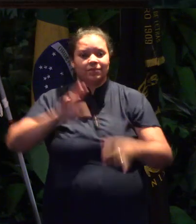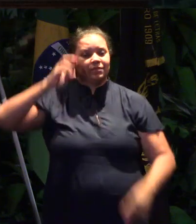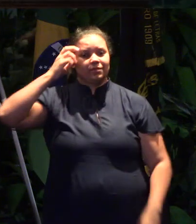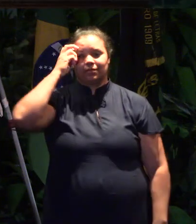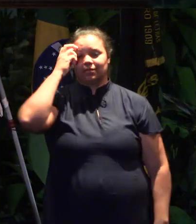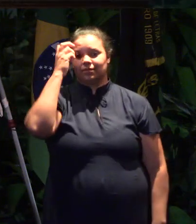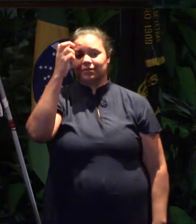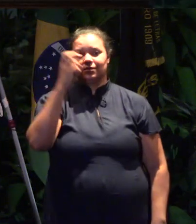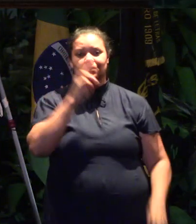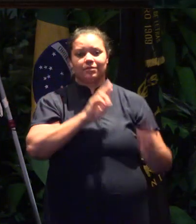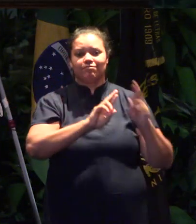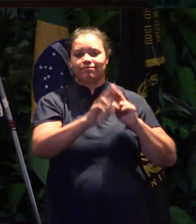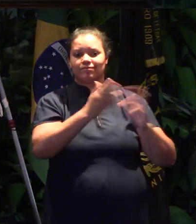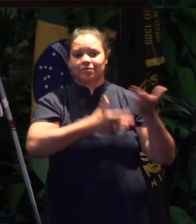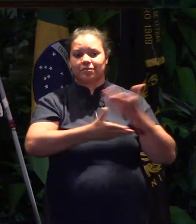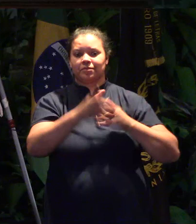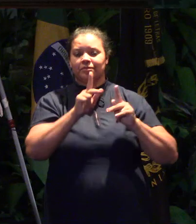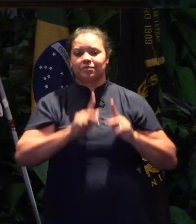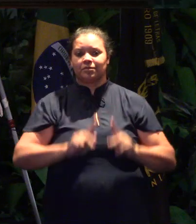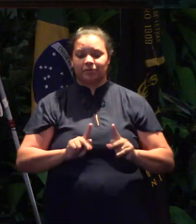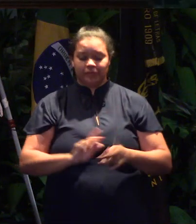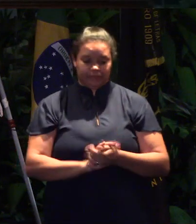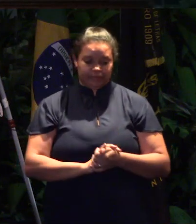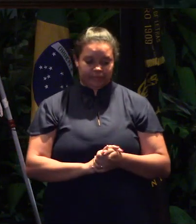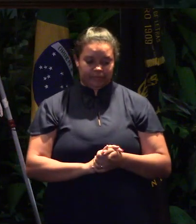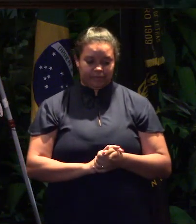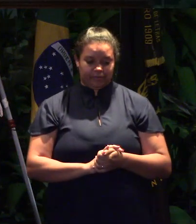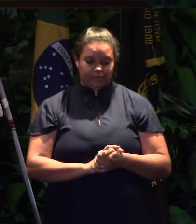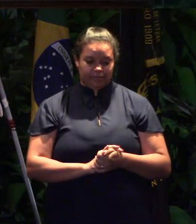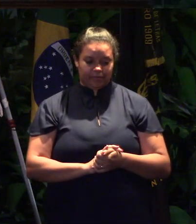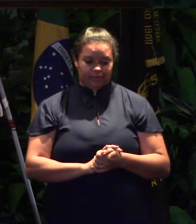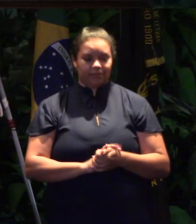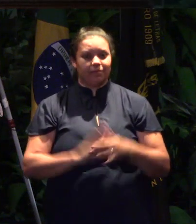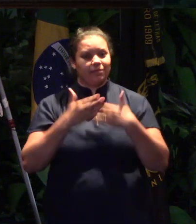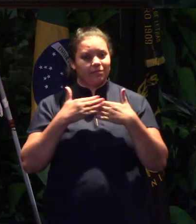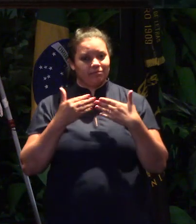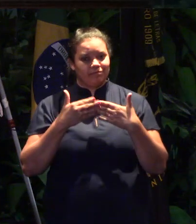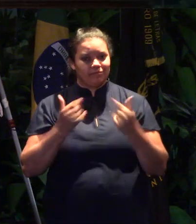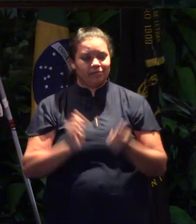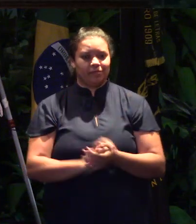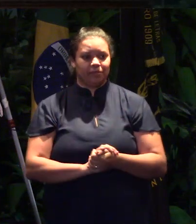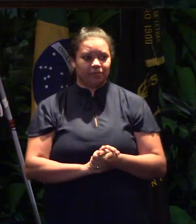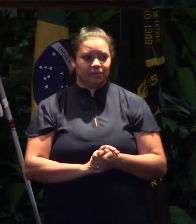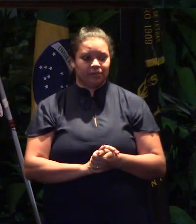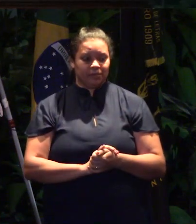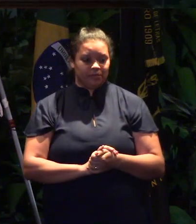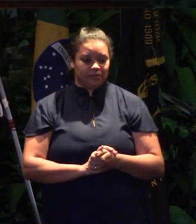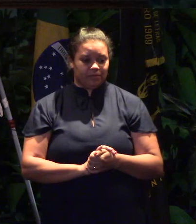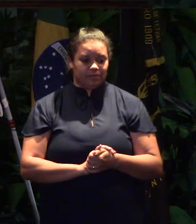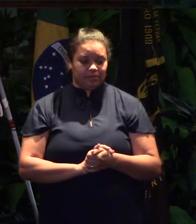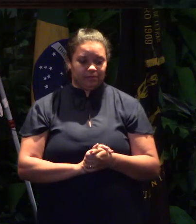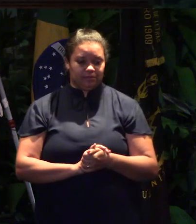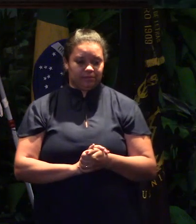inteligência na relação com as pessoas e da afabilidade e tudo isso. O carinho.